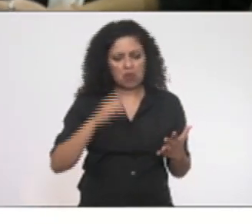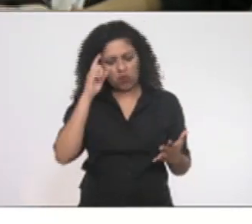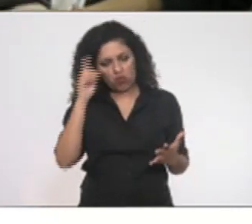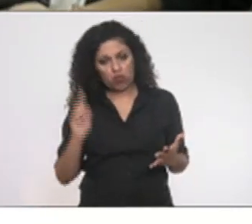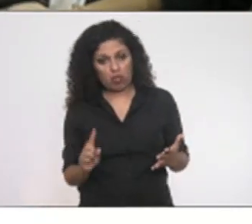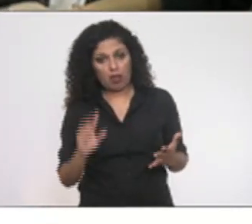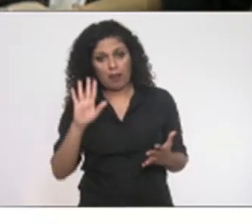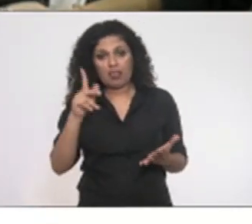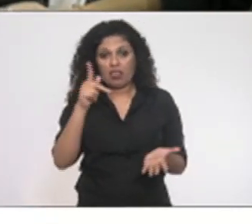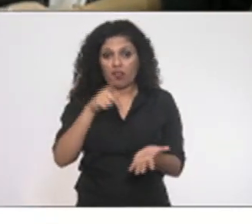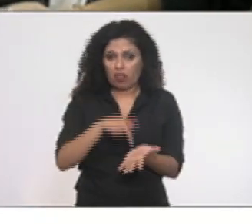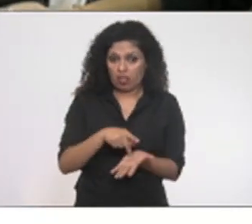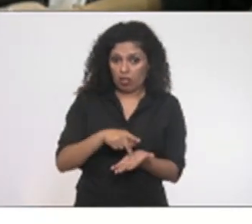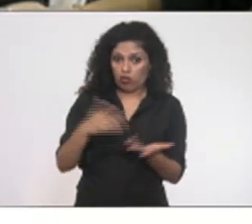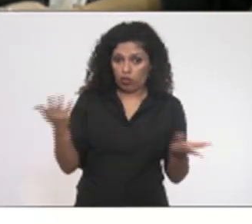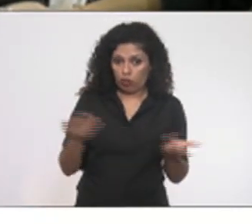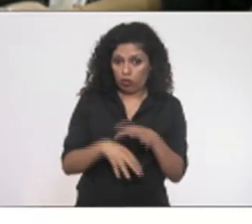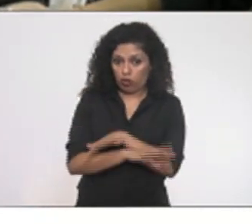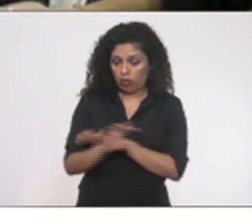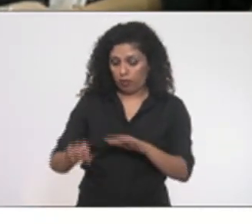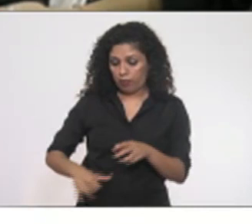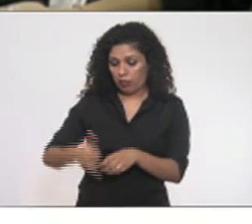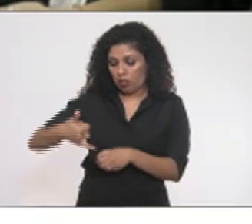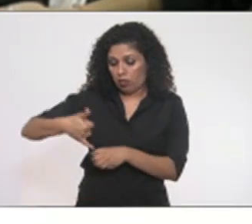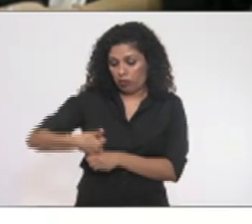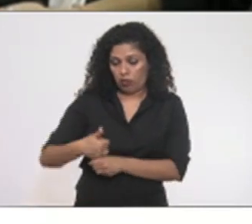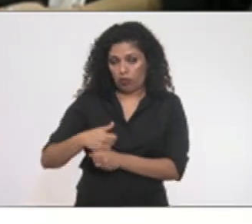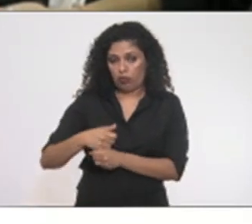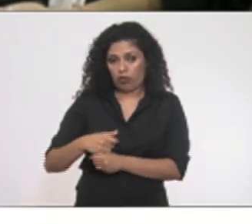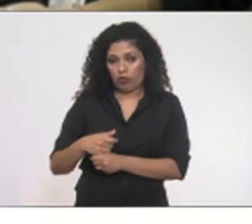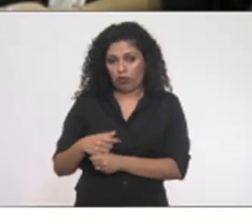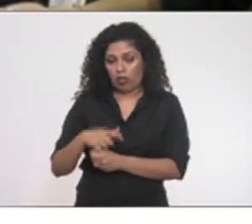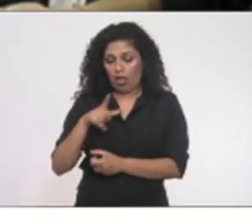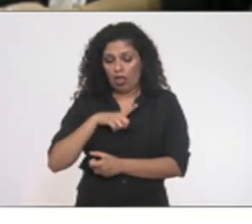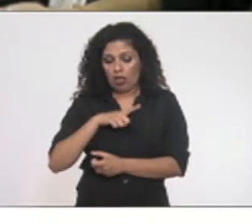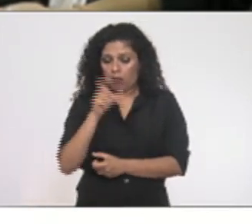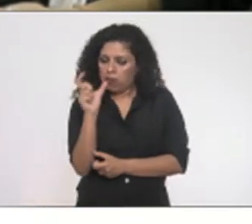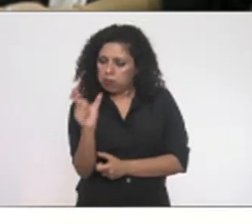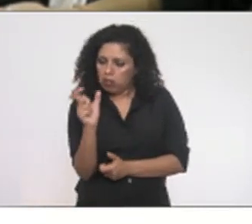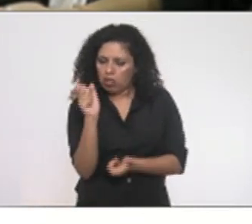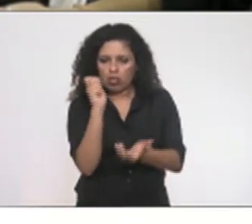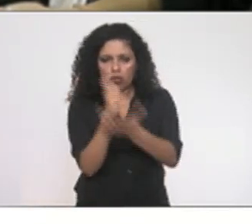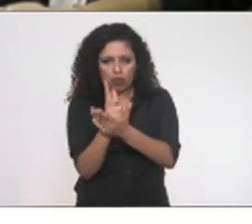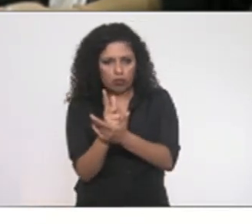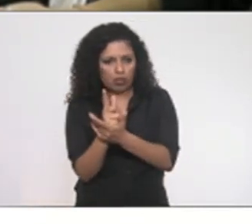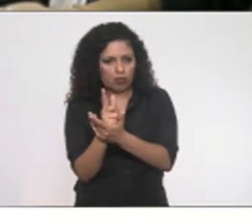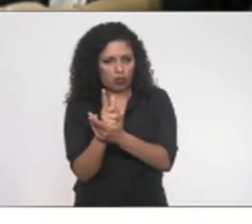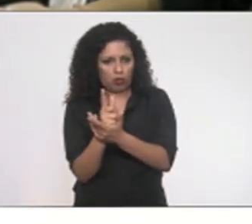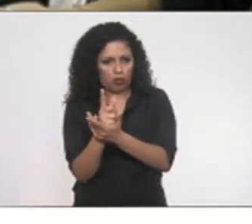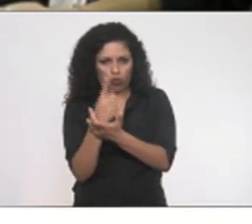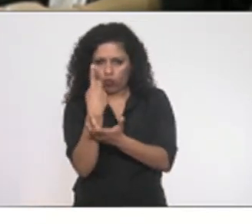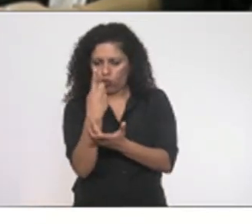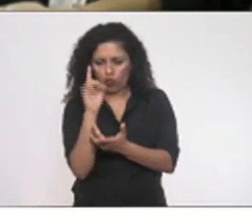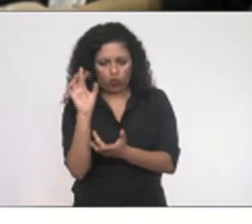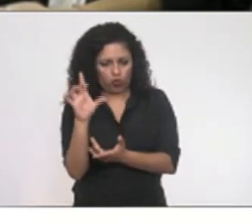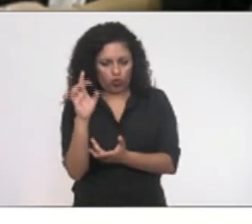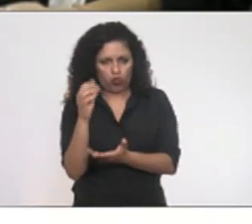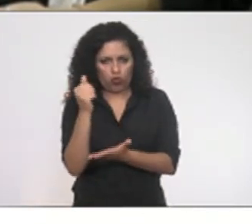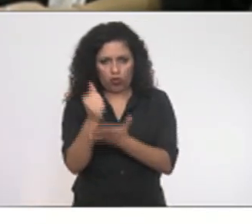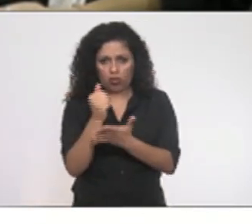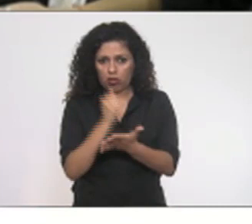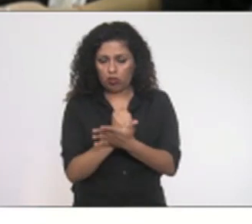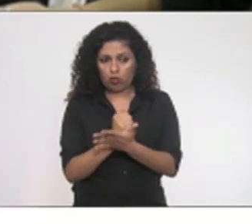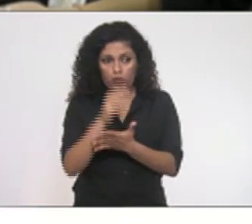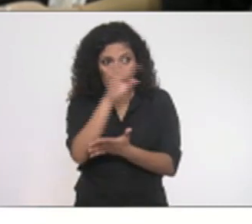Na verdade, hoje em dia, a Petrobras pratica um preço único como componente de transporte. Nos contratos dela de venda,